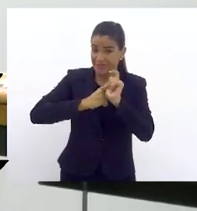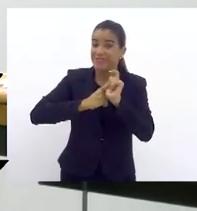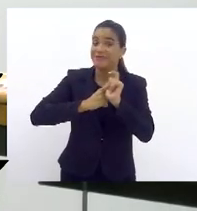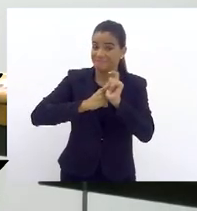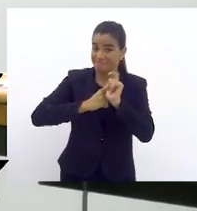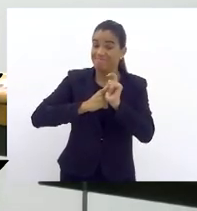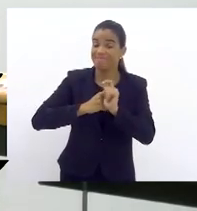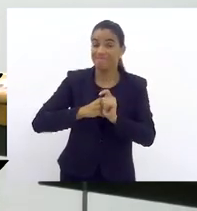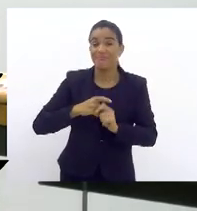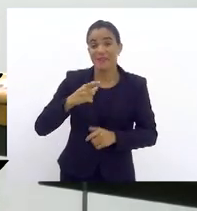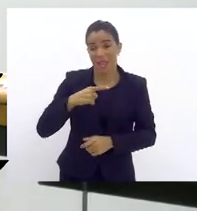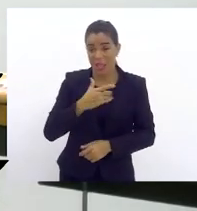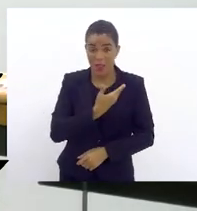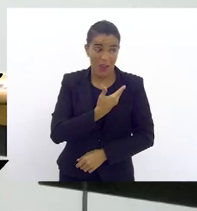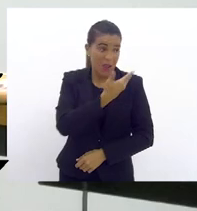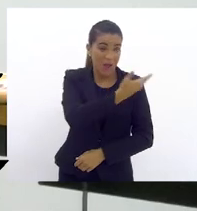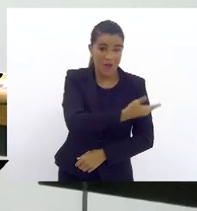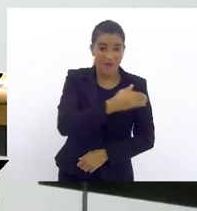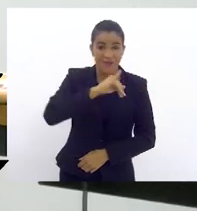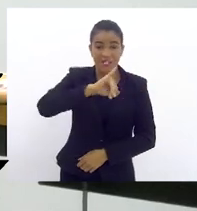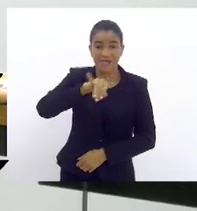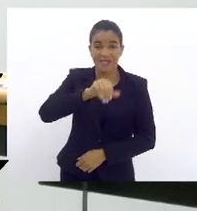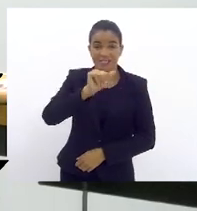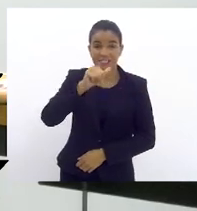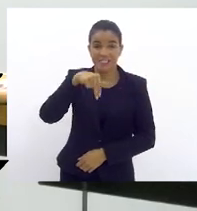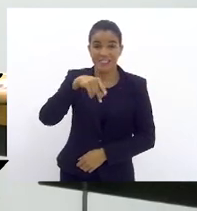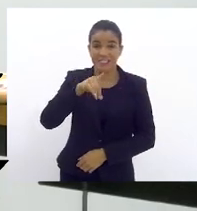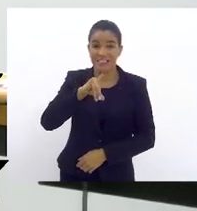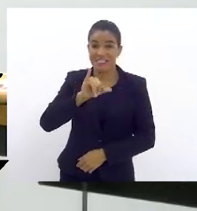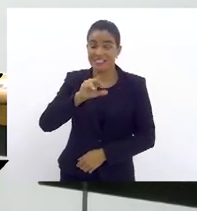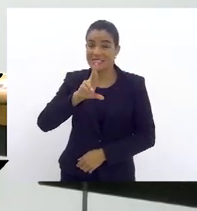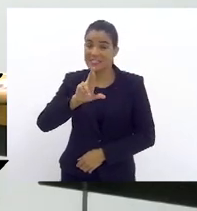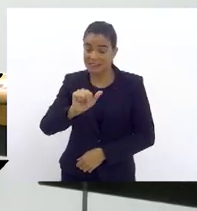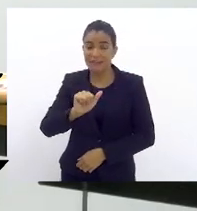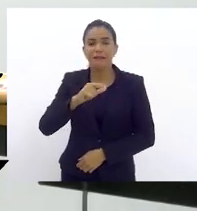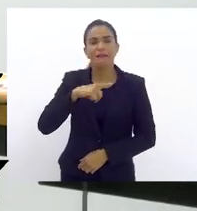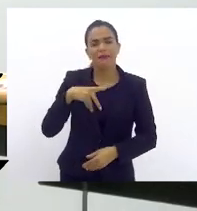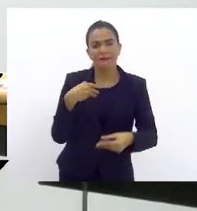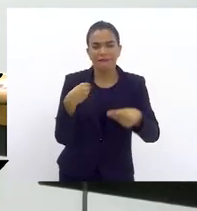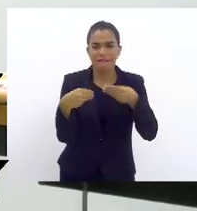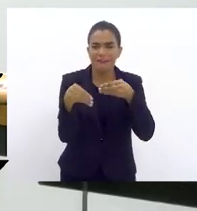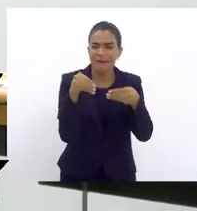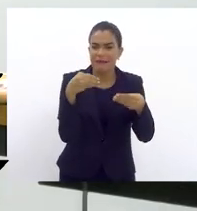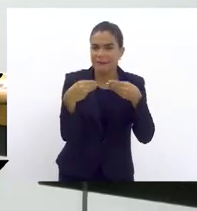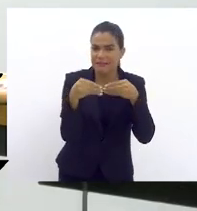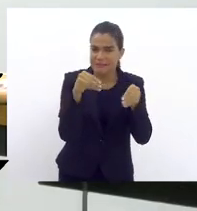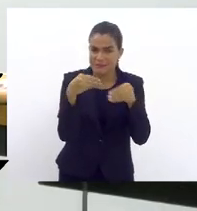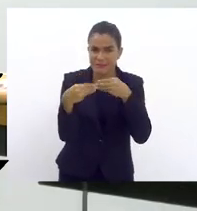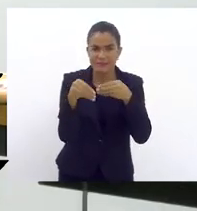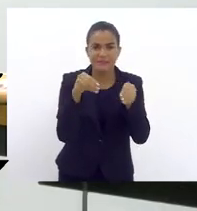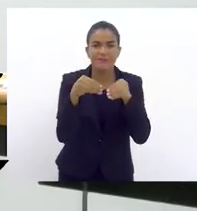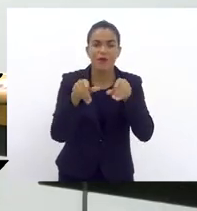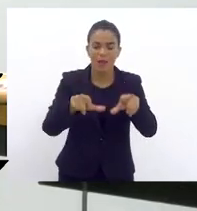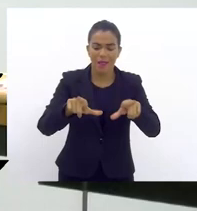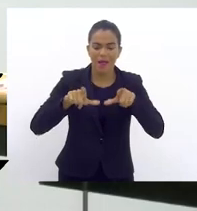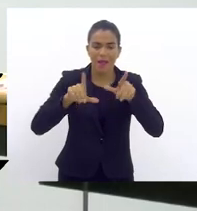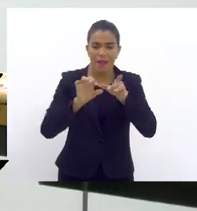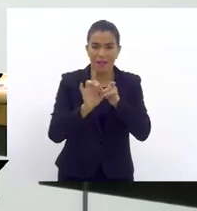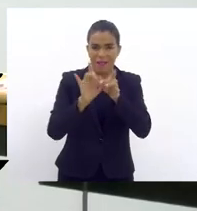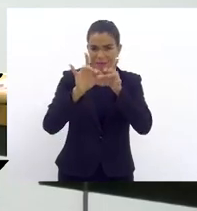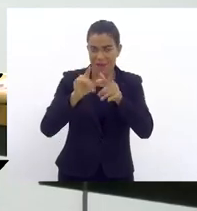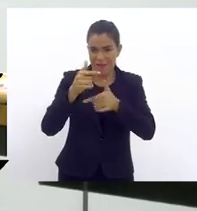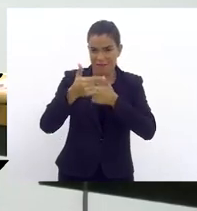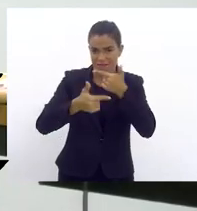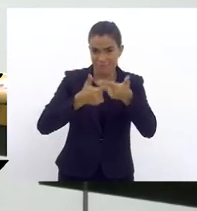também a nosso companheira Tânia Jandira que existe algumas flexibilidades né a respeito de alvará de funcionamento Então a gente